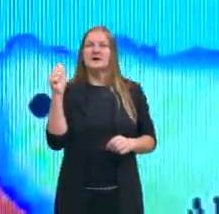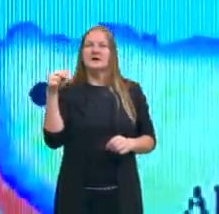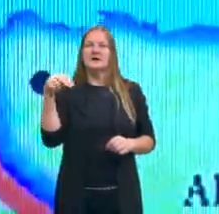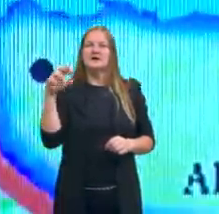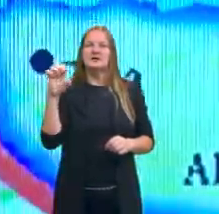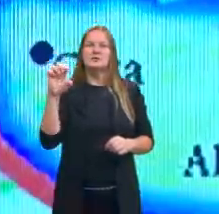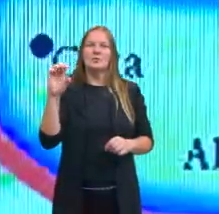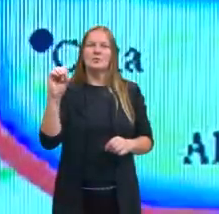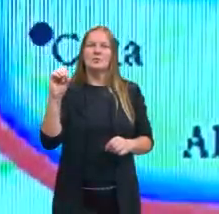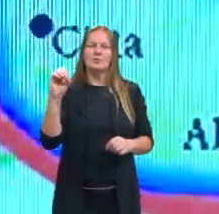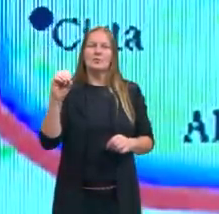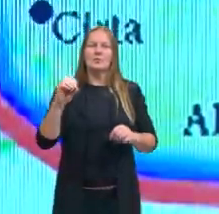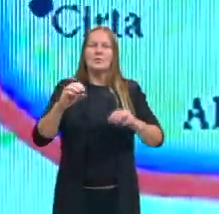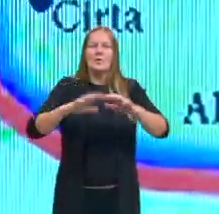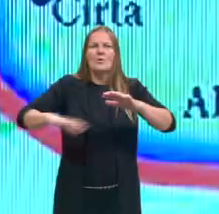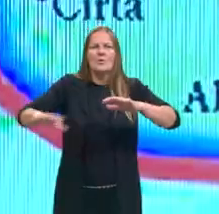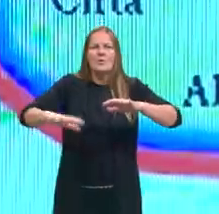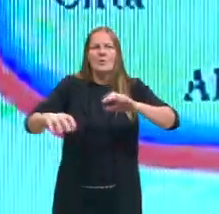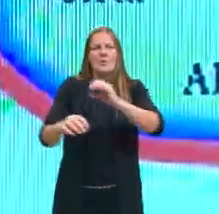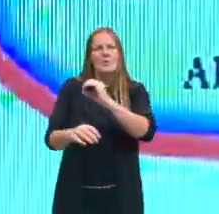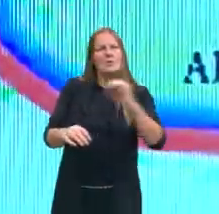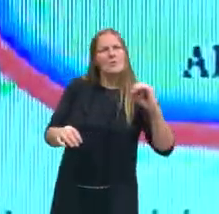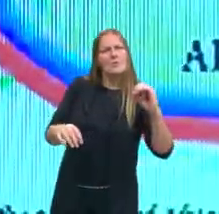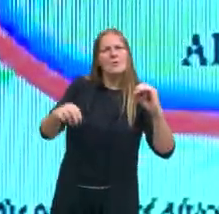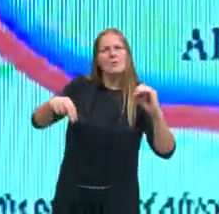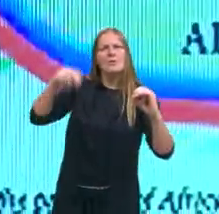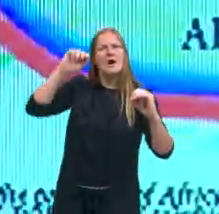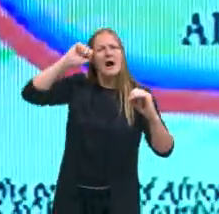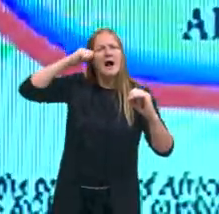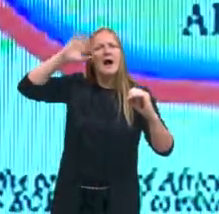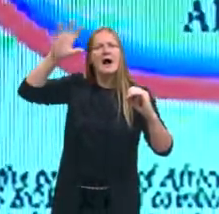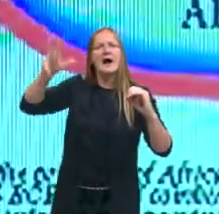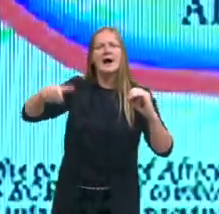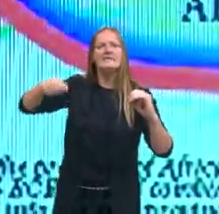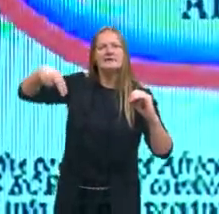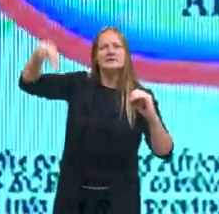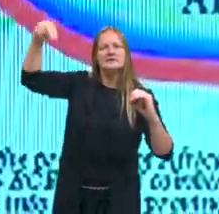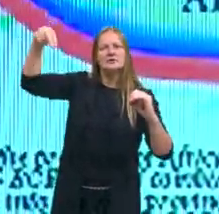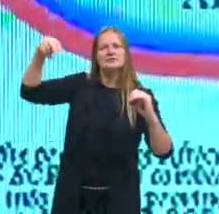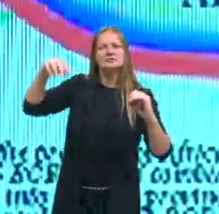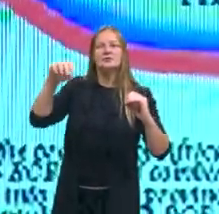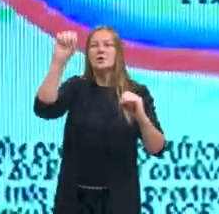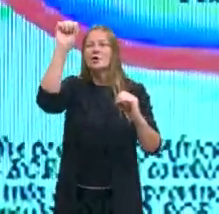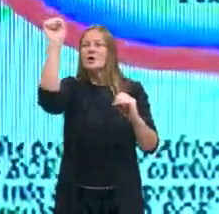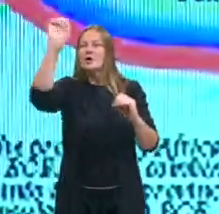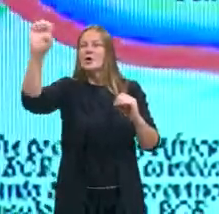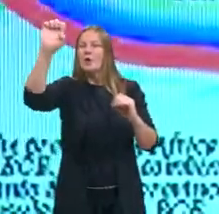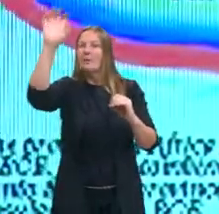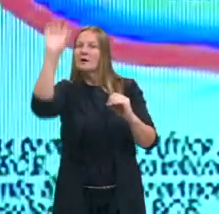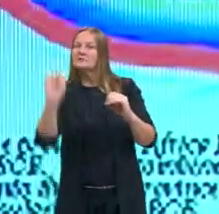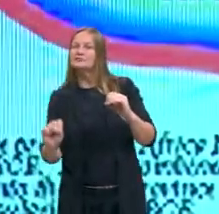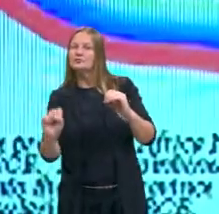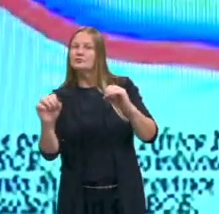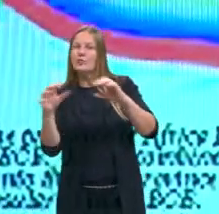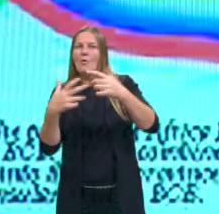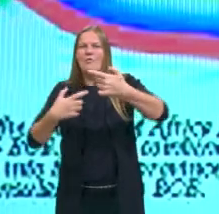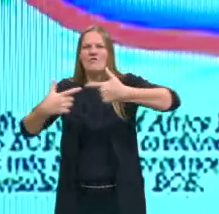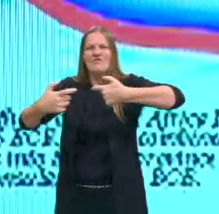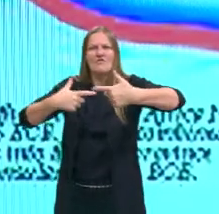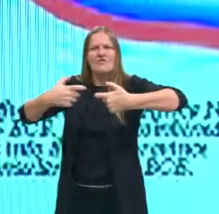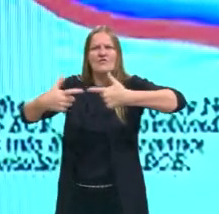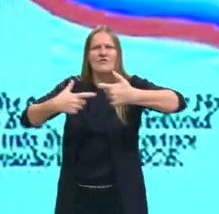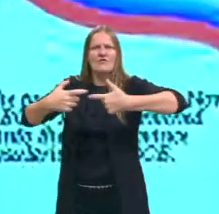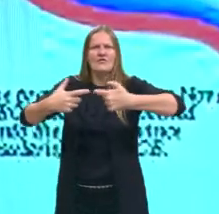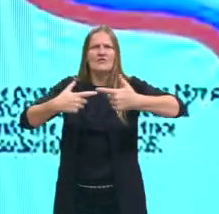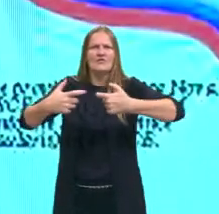entre ali o Oriente próximo o norte da África e o sul da Europa essas guerras vão ser chamadas de